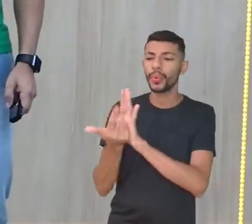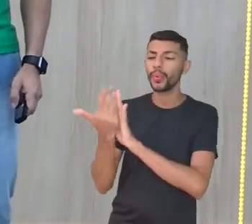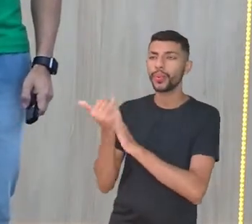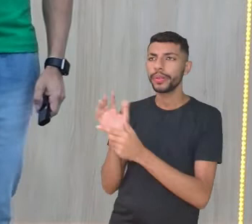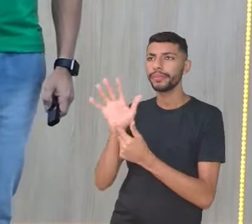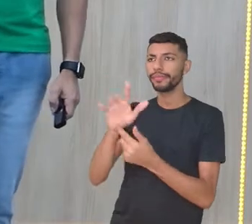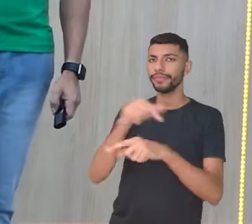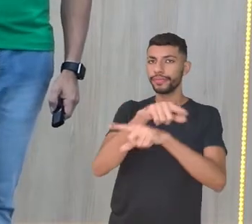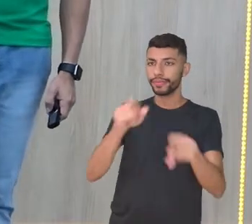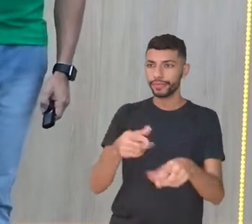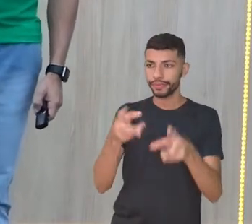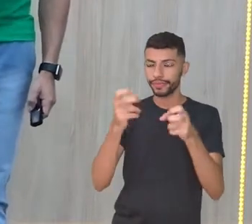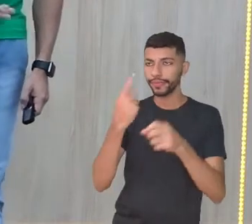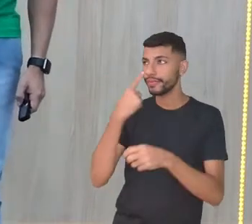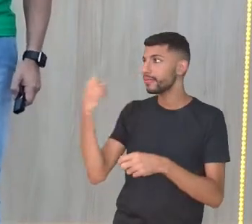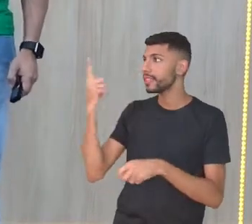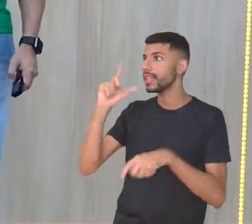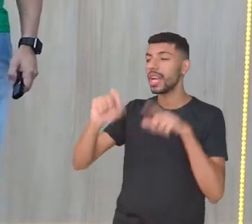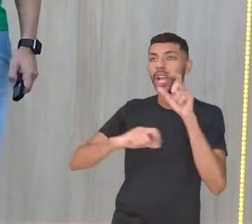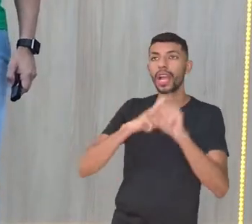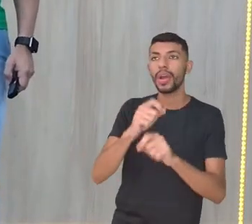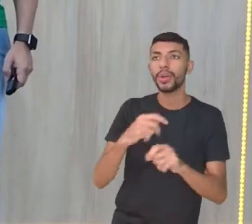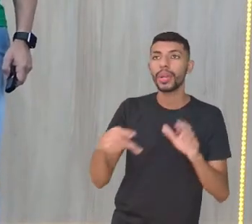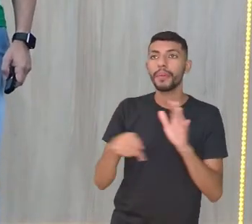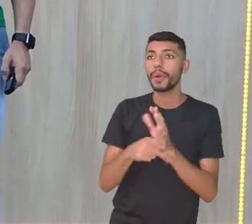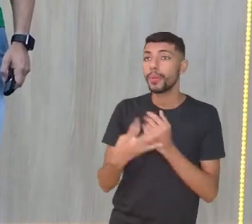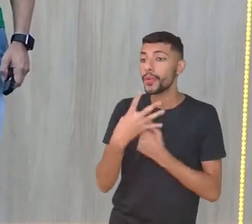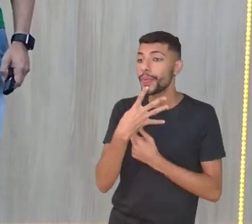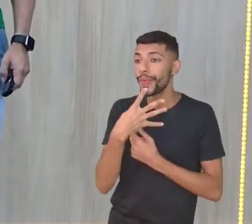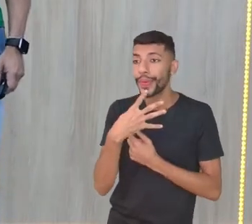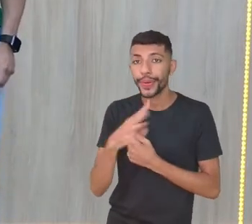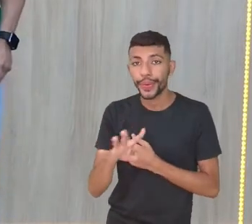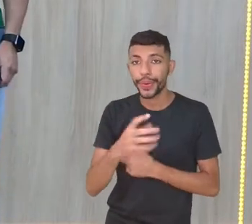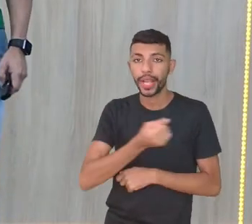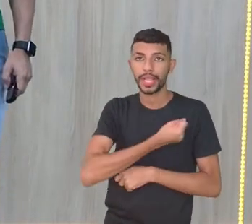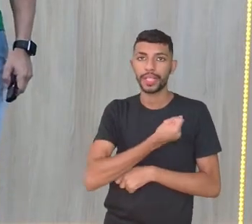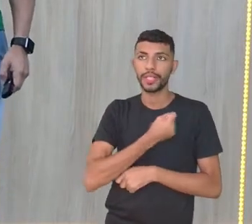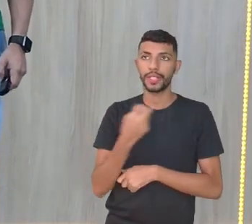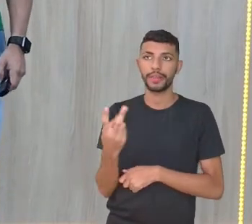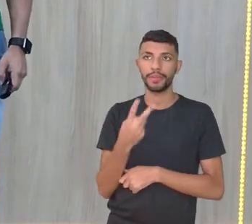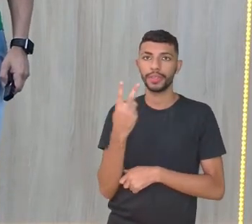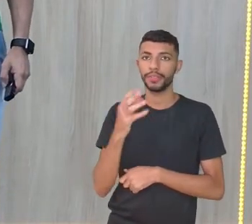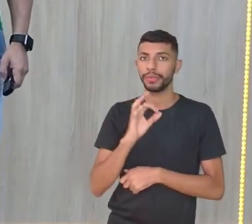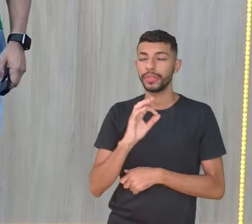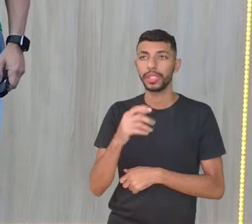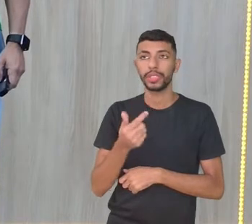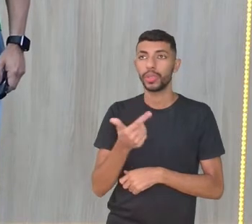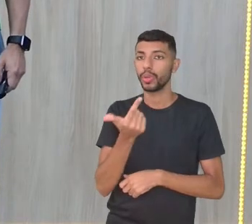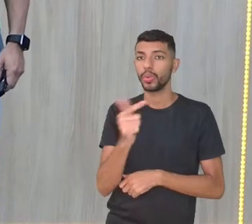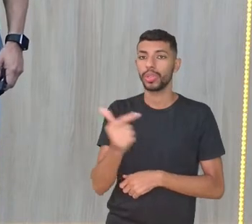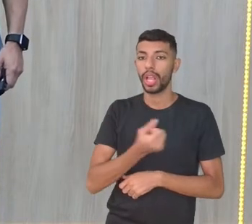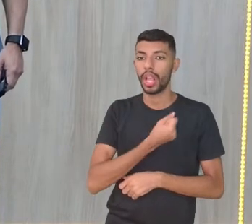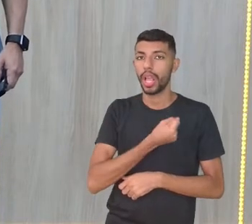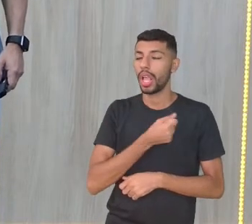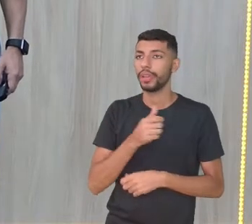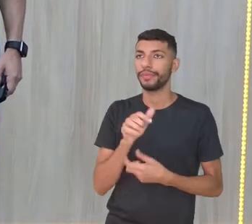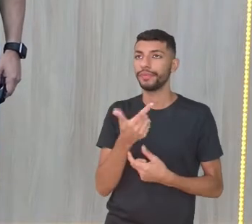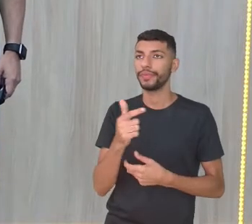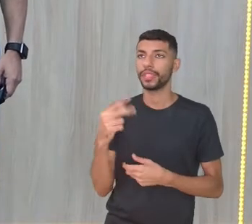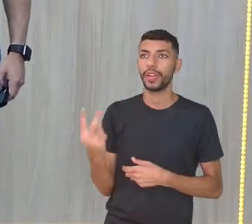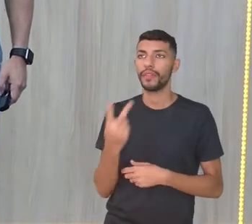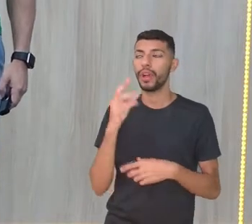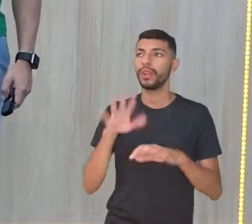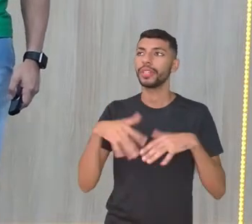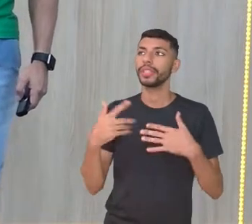você ver, eles são termos desconhecidos. Não tem como a gente determinar o valor dele. Esses valores eles